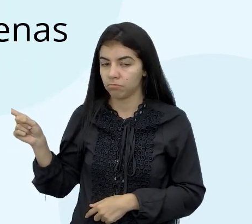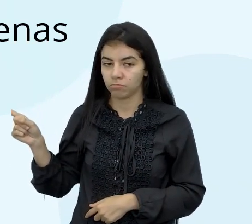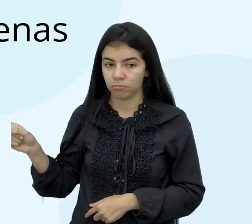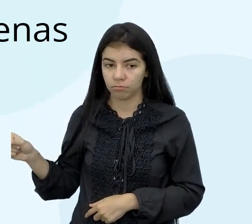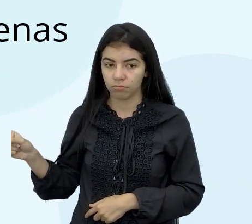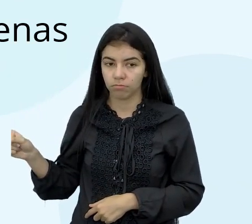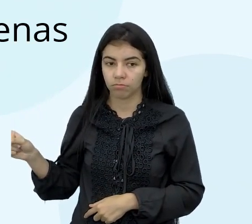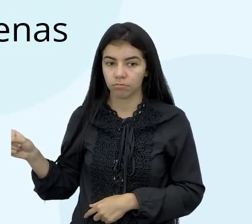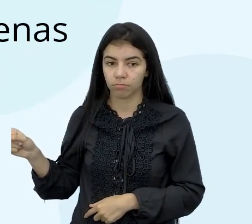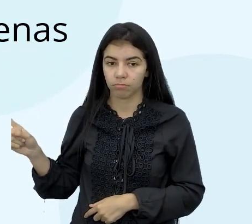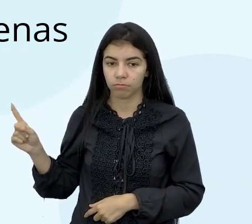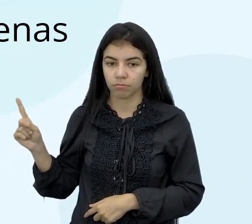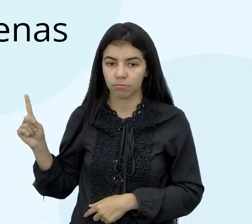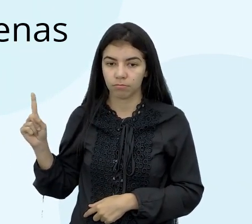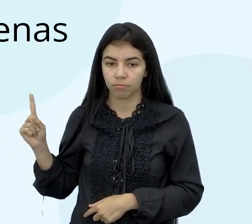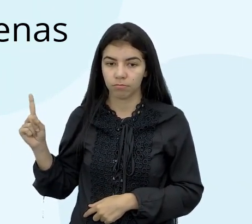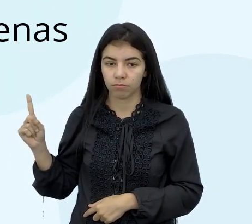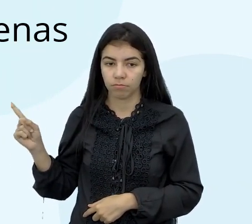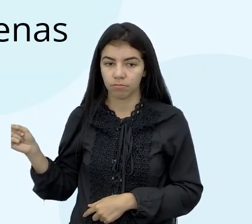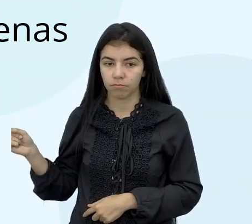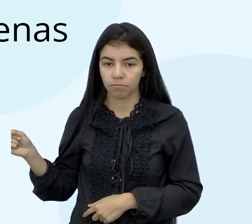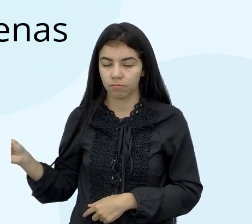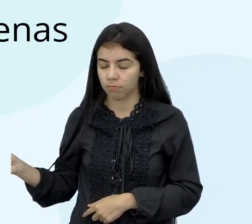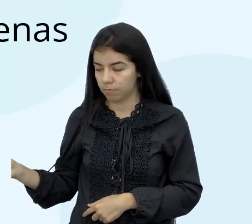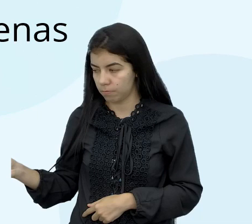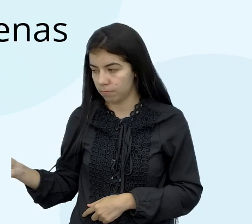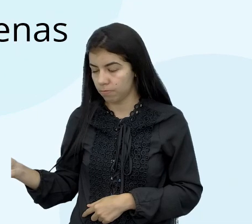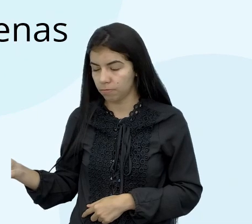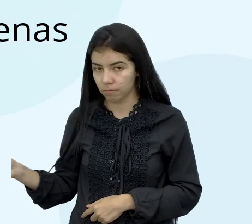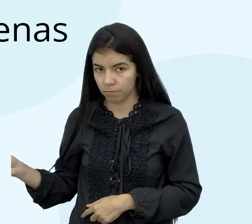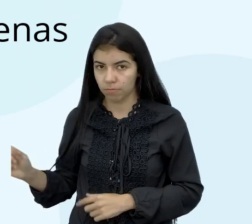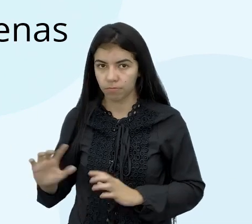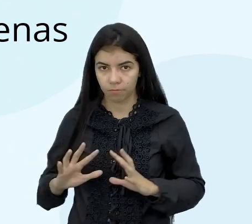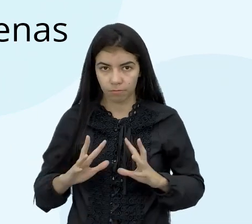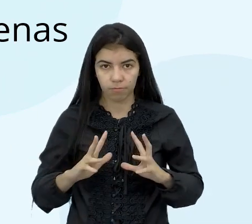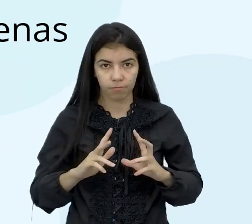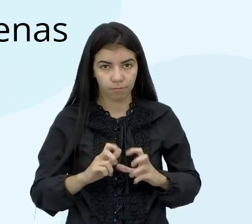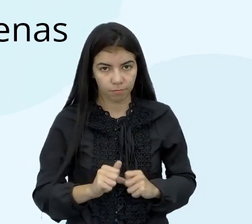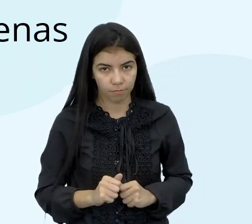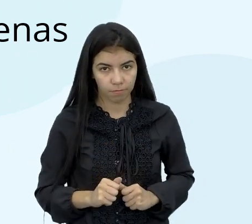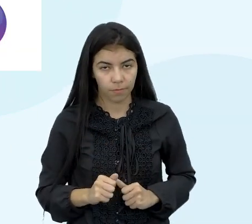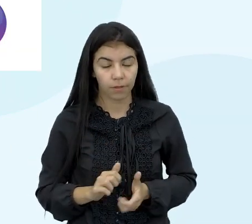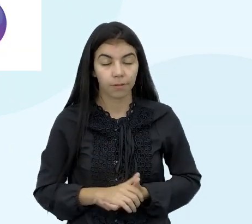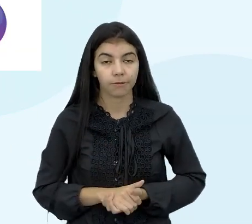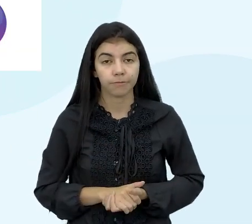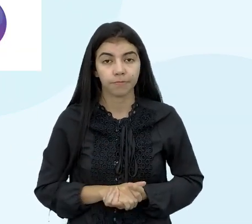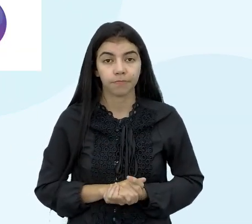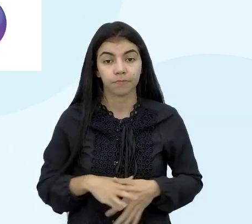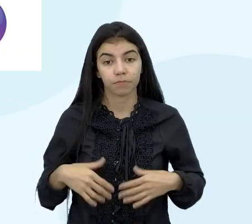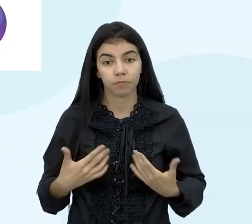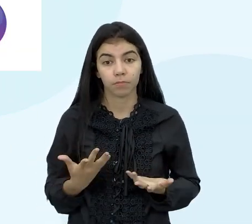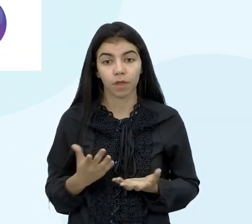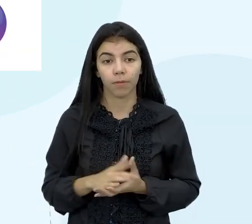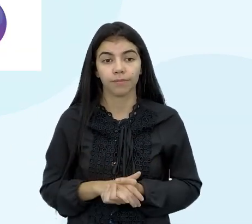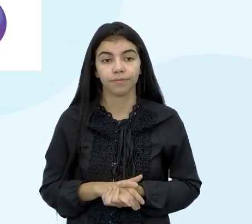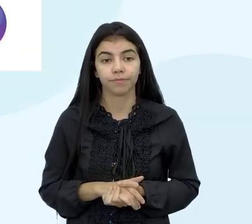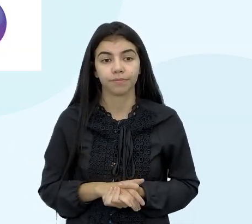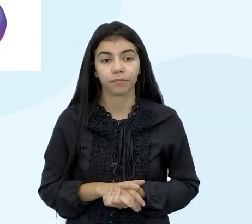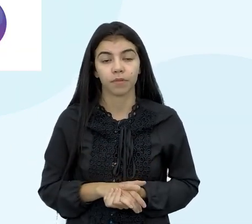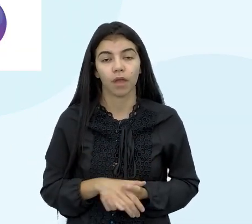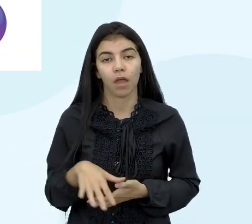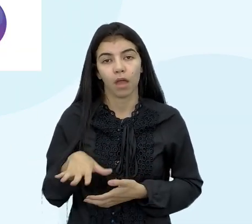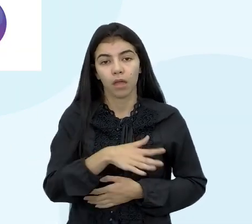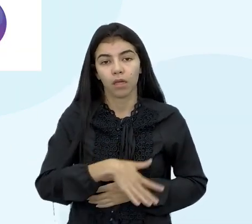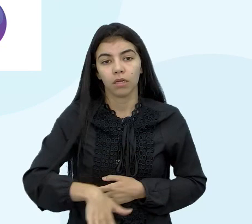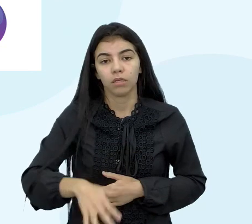materiais, elementos contidos no solo e destinação do solo contaminado. Bom, Nessas soluções